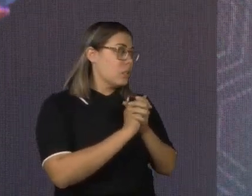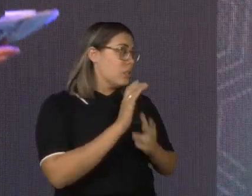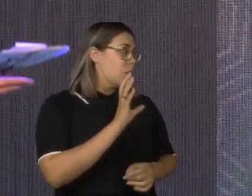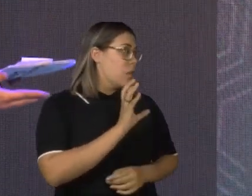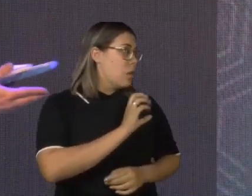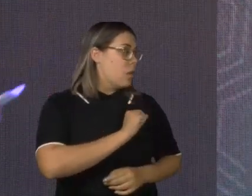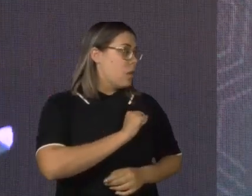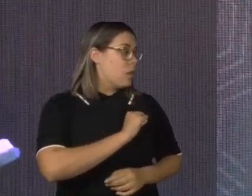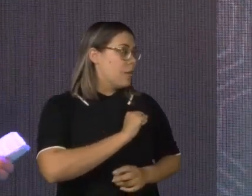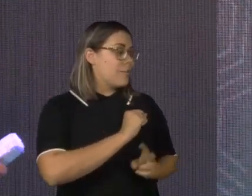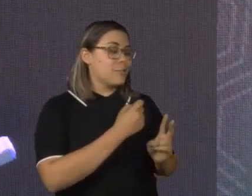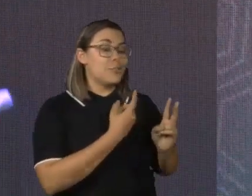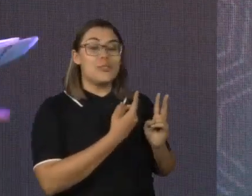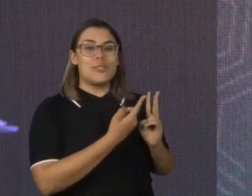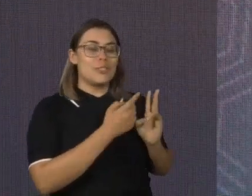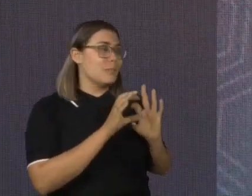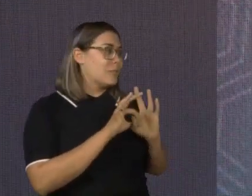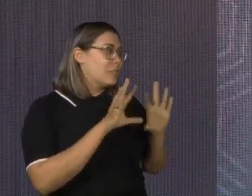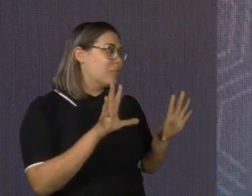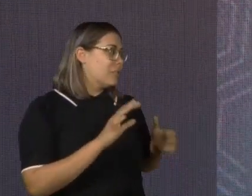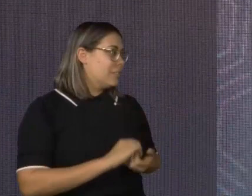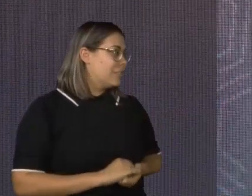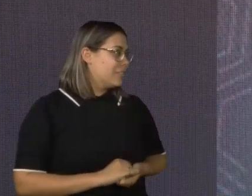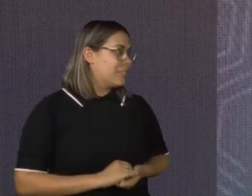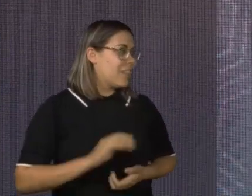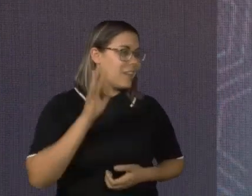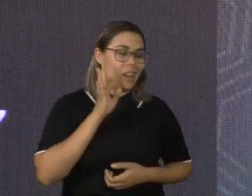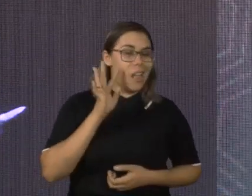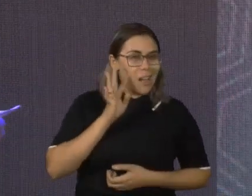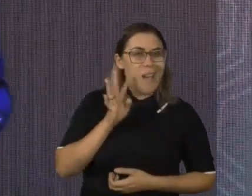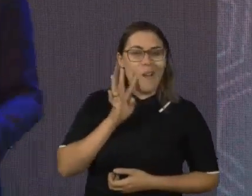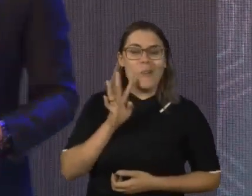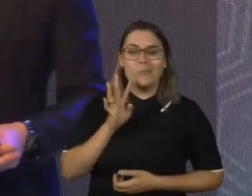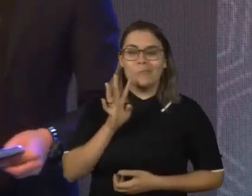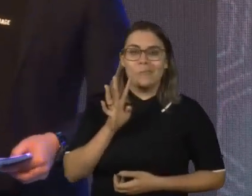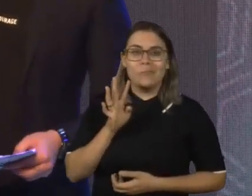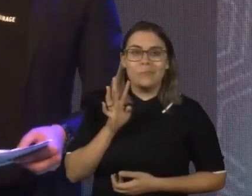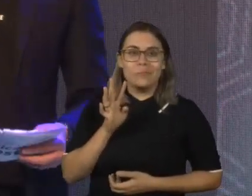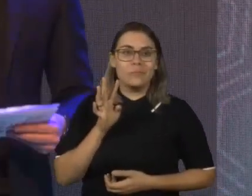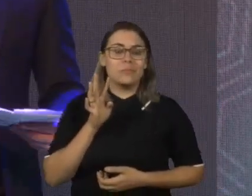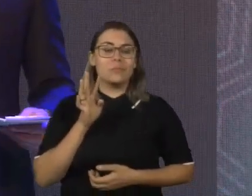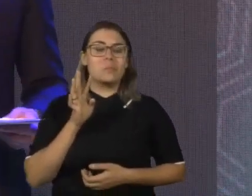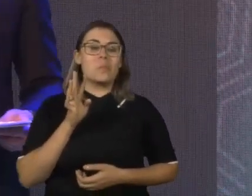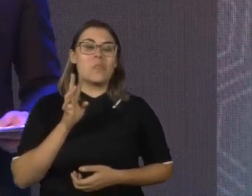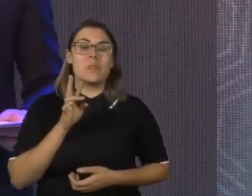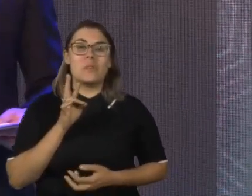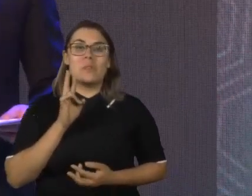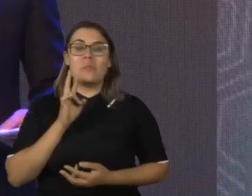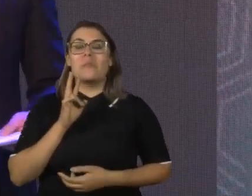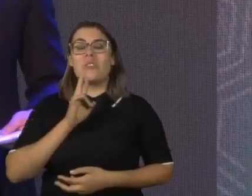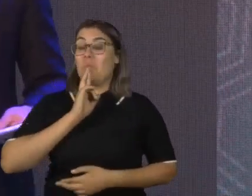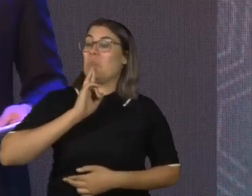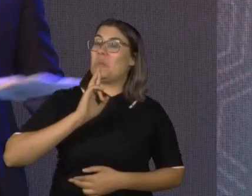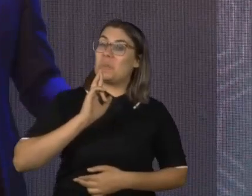eles mais à vontade, olha que legal, que bacana isso. Então, foi um resultado maravilhoso, tanto